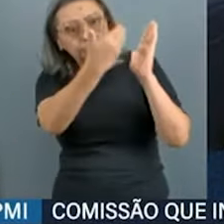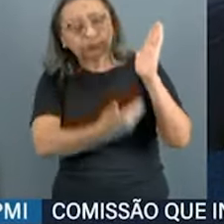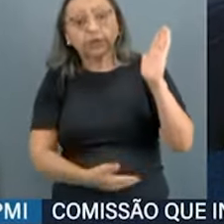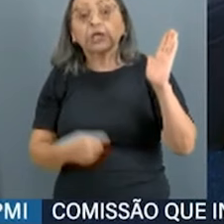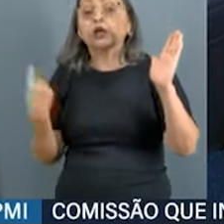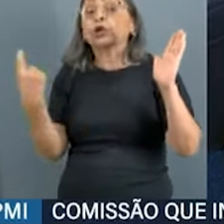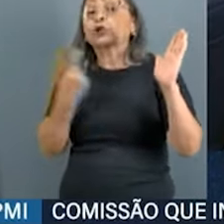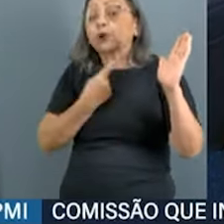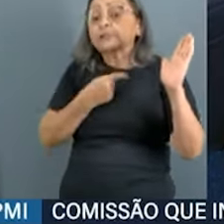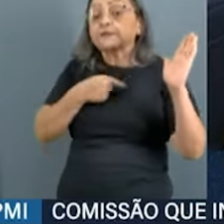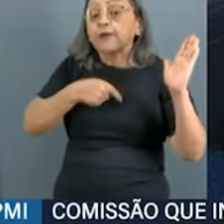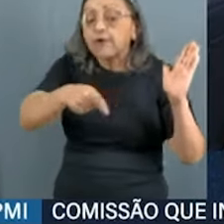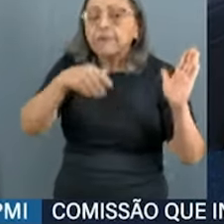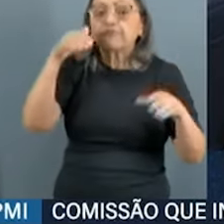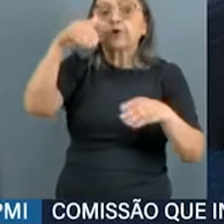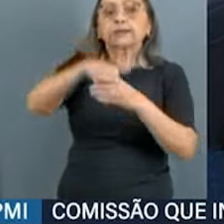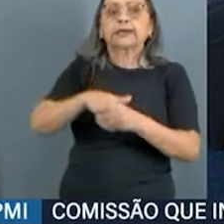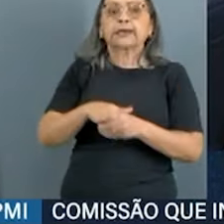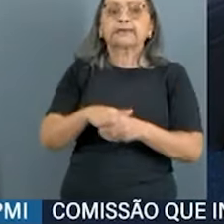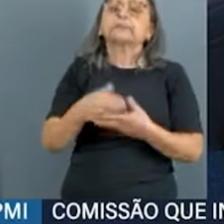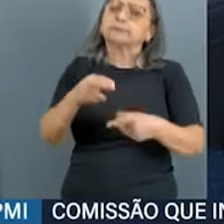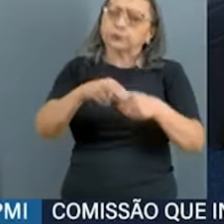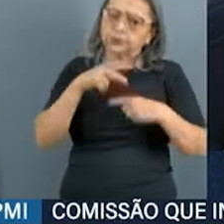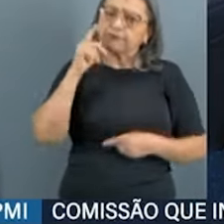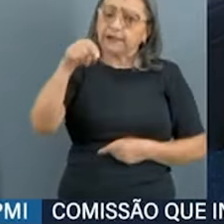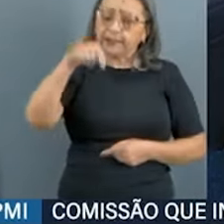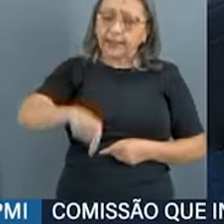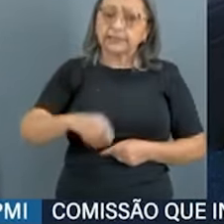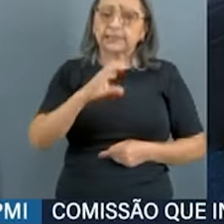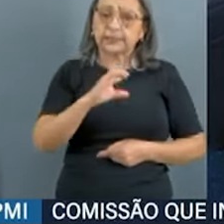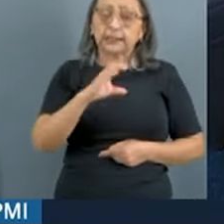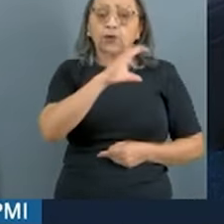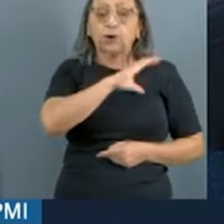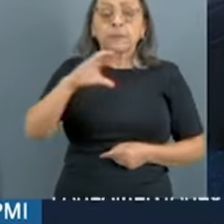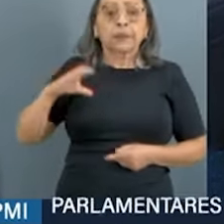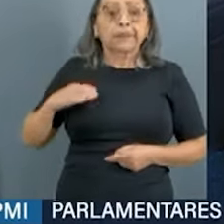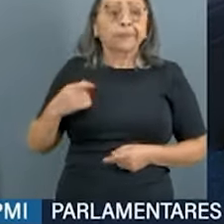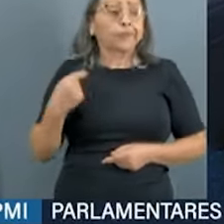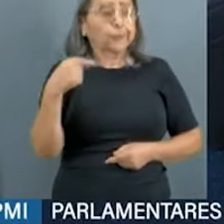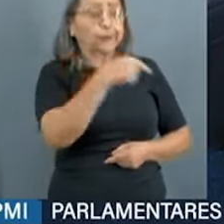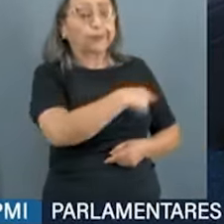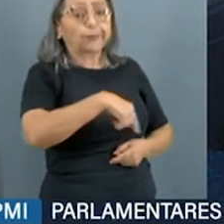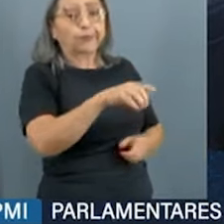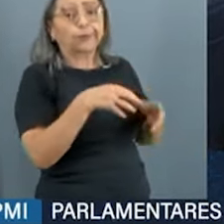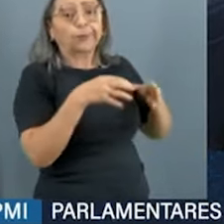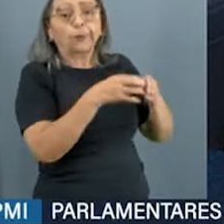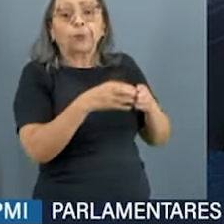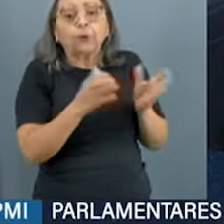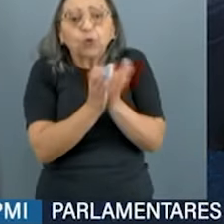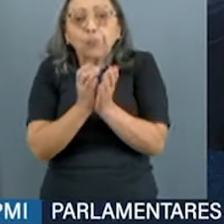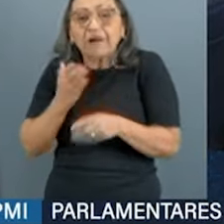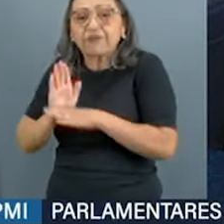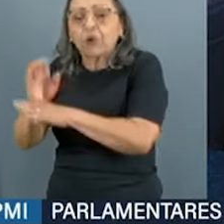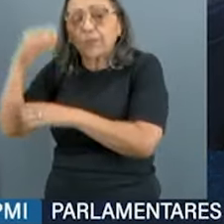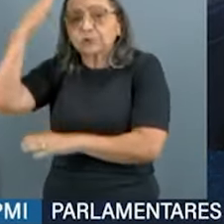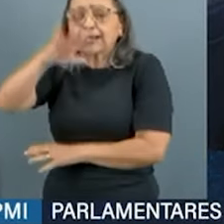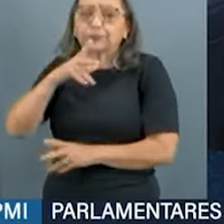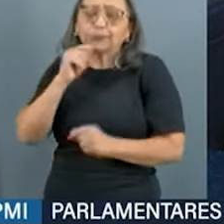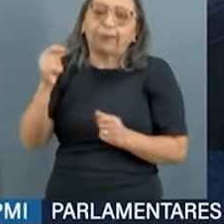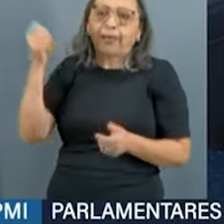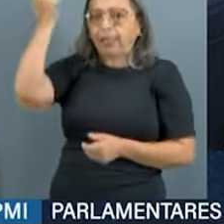votar daqui a pouco e é por isso que eu digo que essa cpmi foi um tiro no pé dos pró bolsonarista ele está